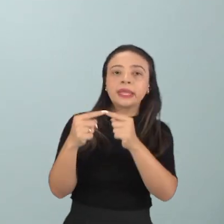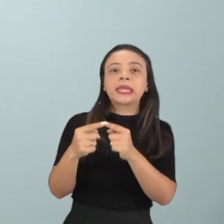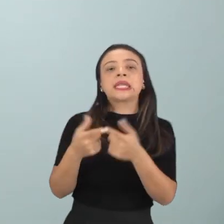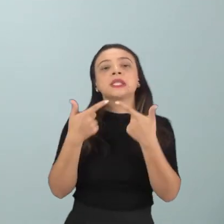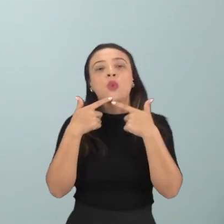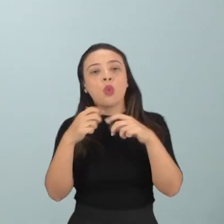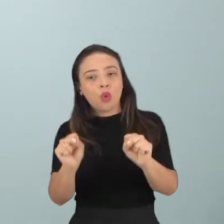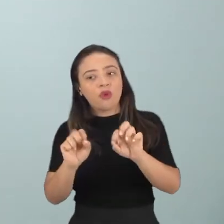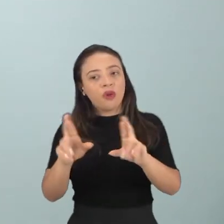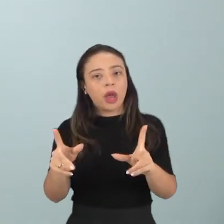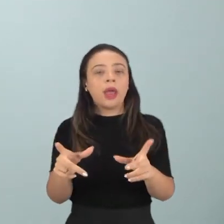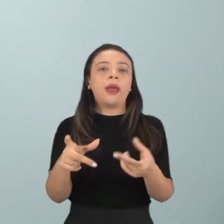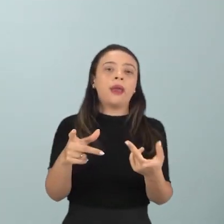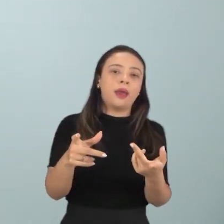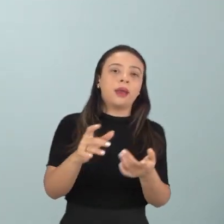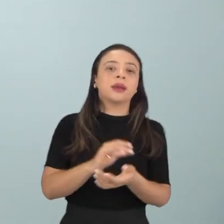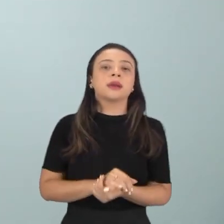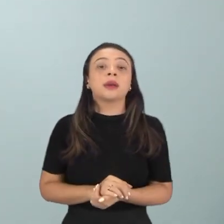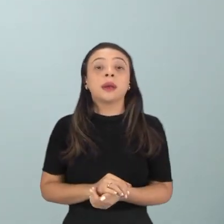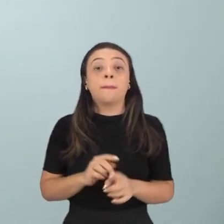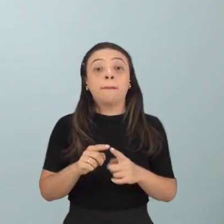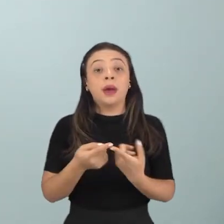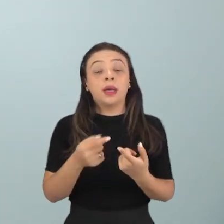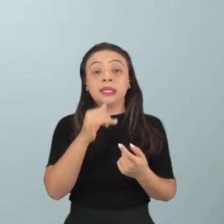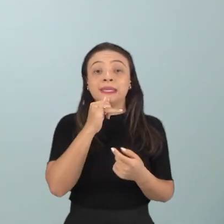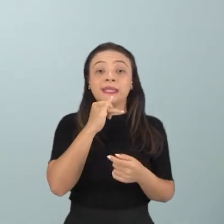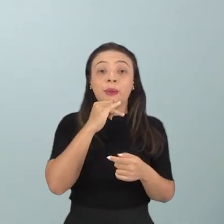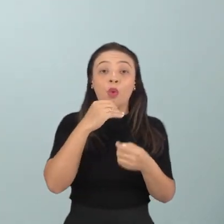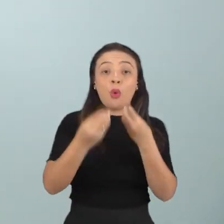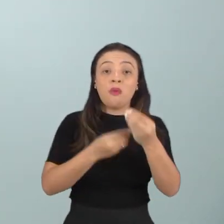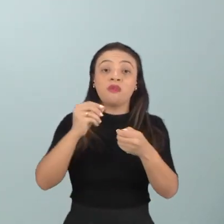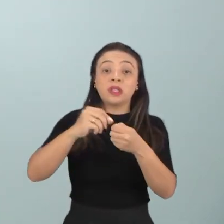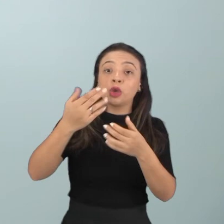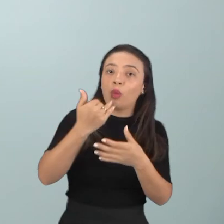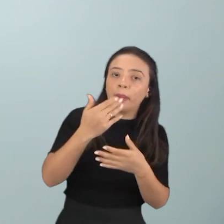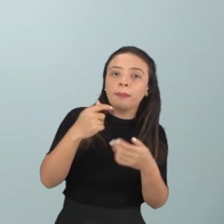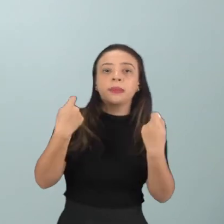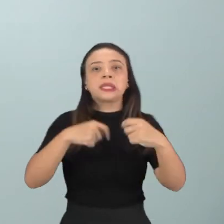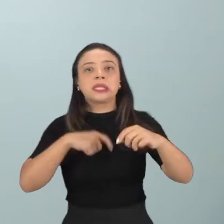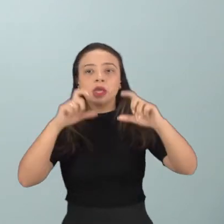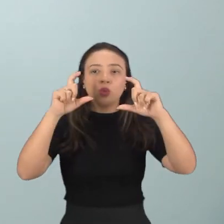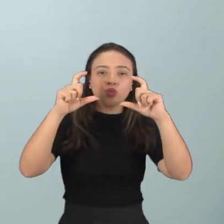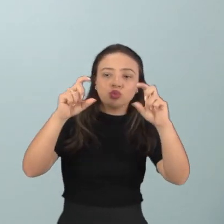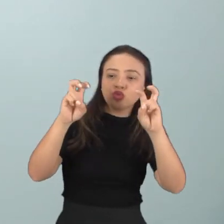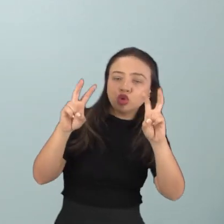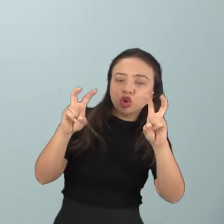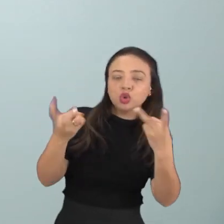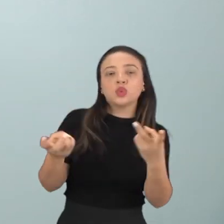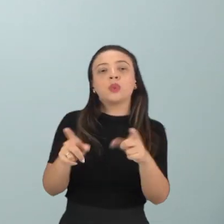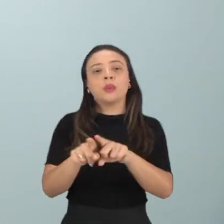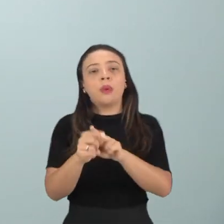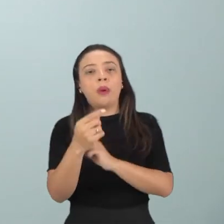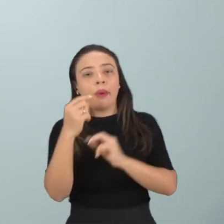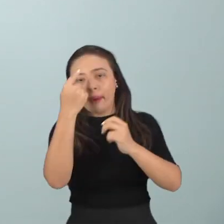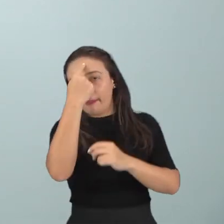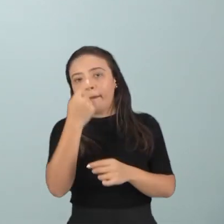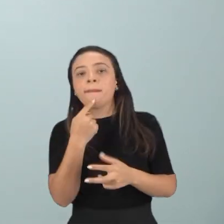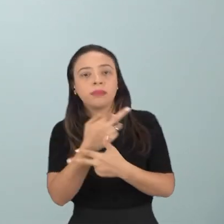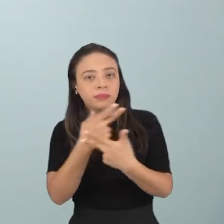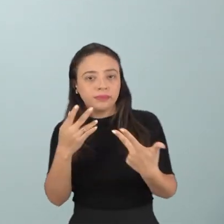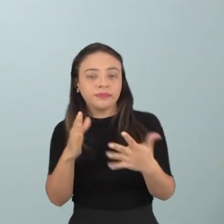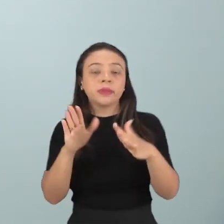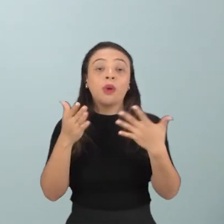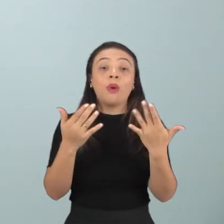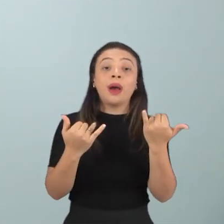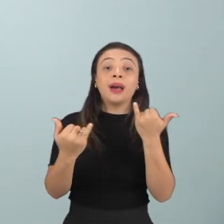né com um som parecido já receita ela precisa ter um título precisa o Enfim então as características desse texto é que vai me ajudar